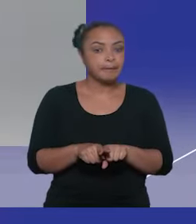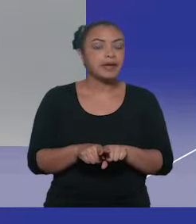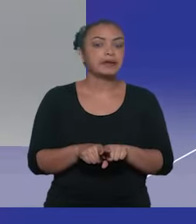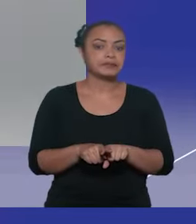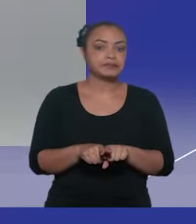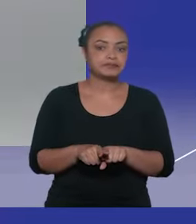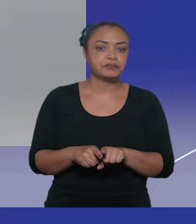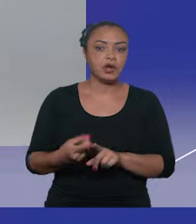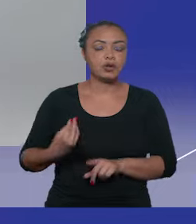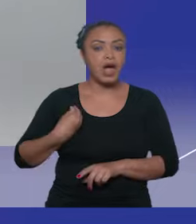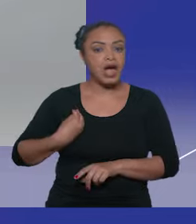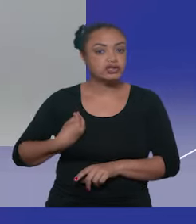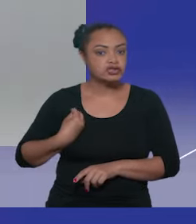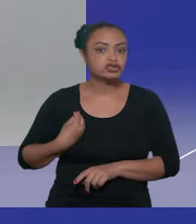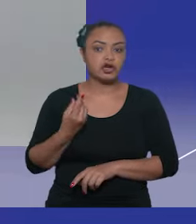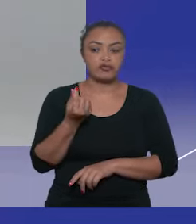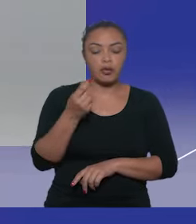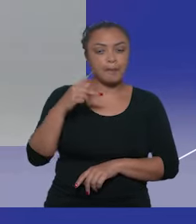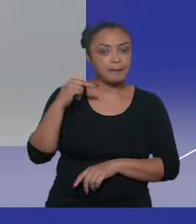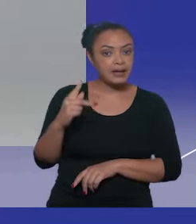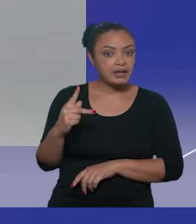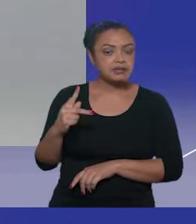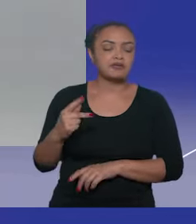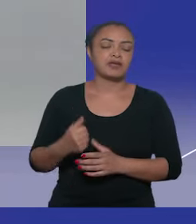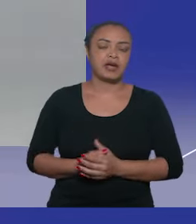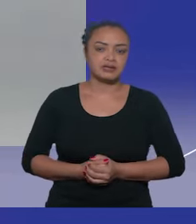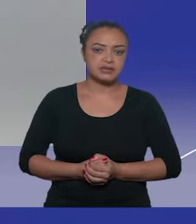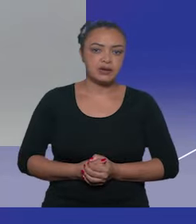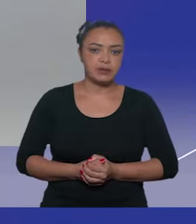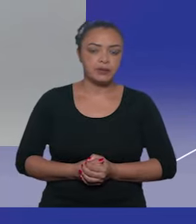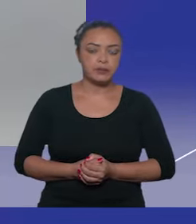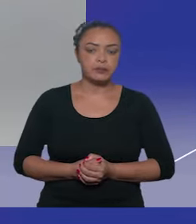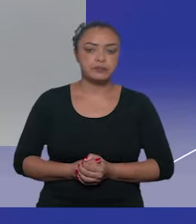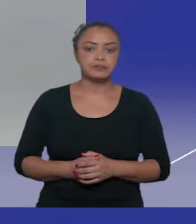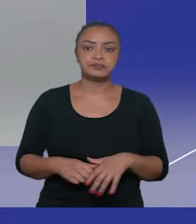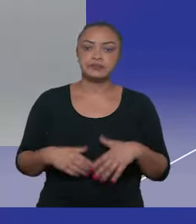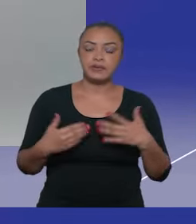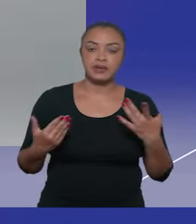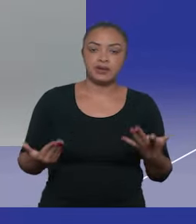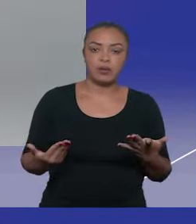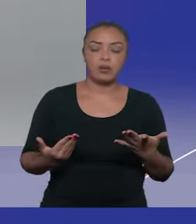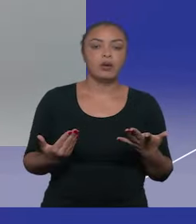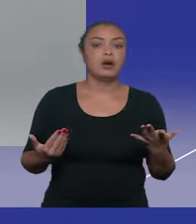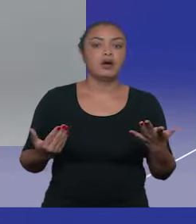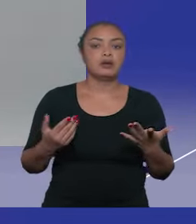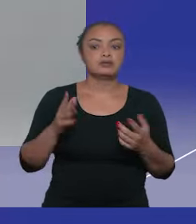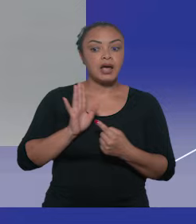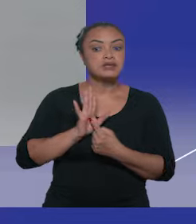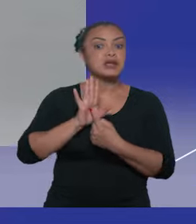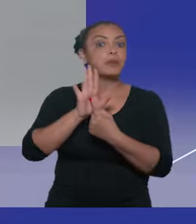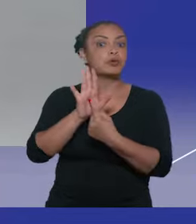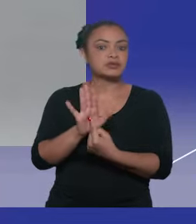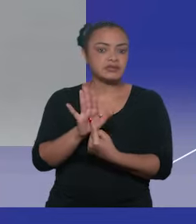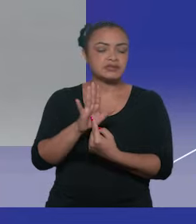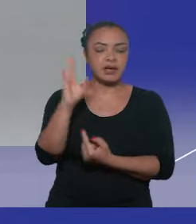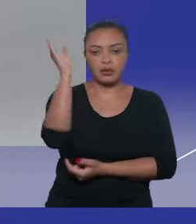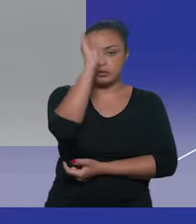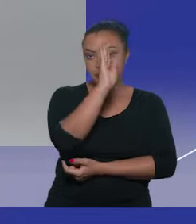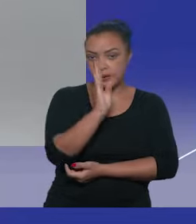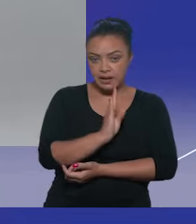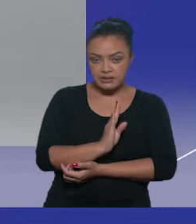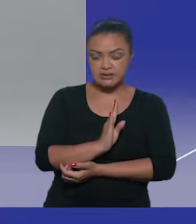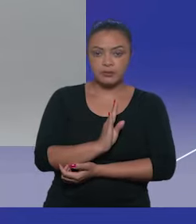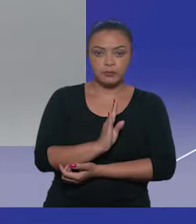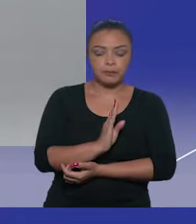Isso tem dado efeitos, inclusive, nos ativos, né? Na precificação dos ativos brasileiros. Quando você me